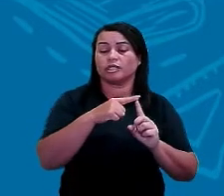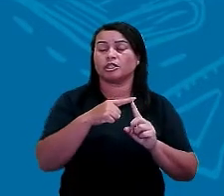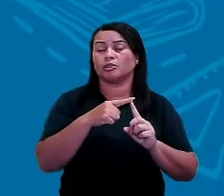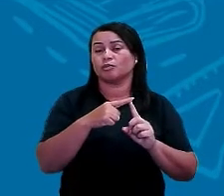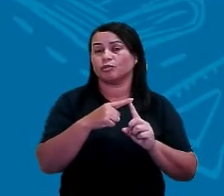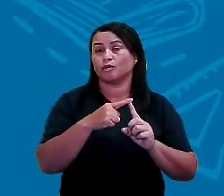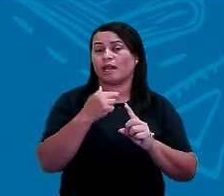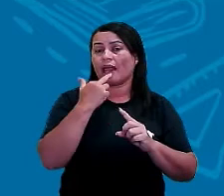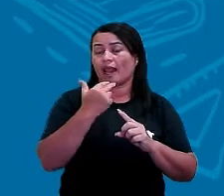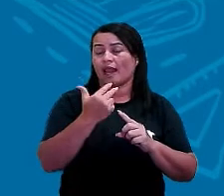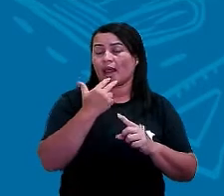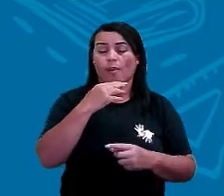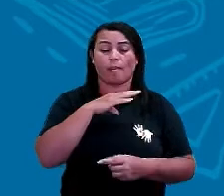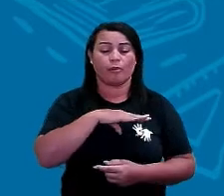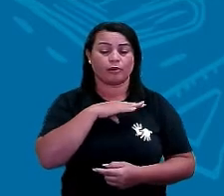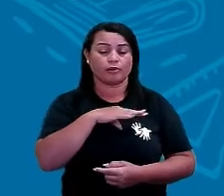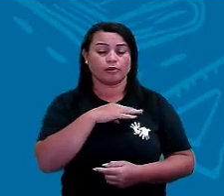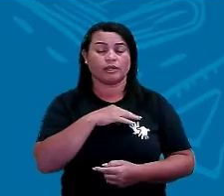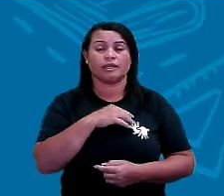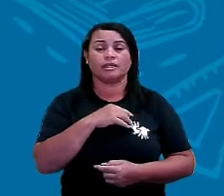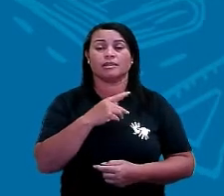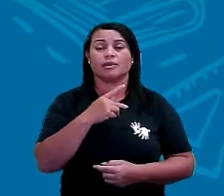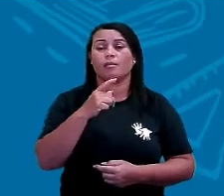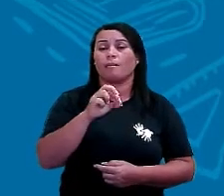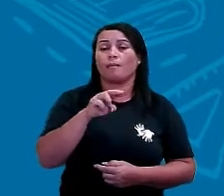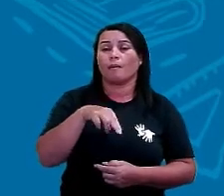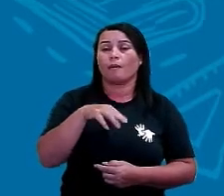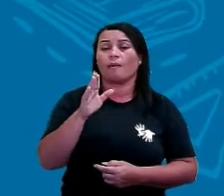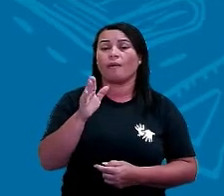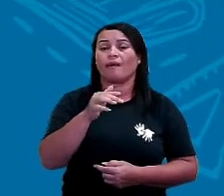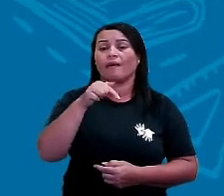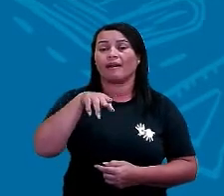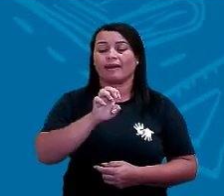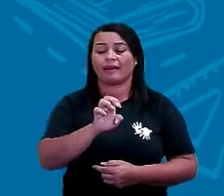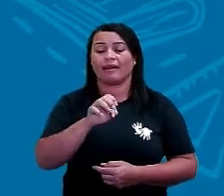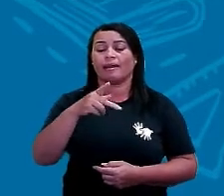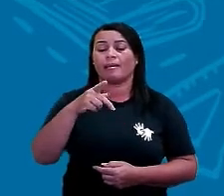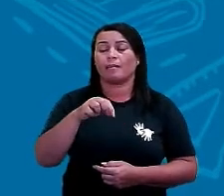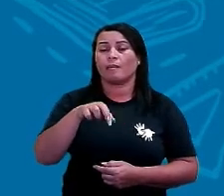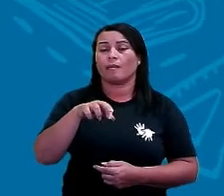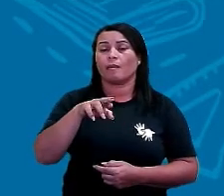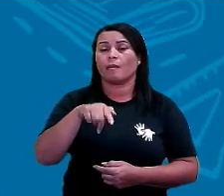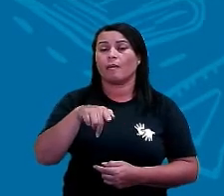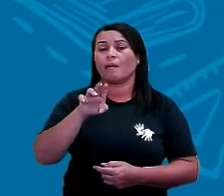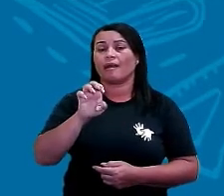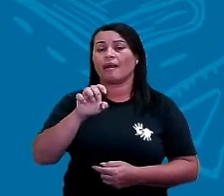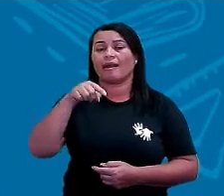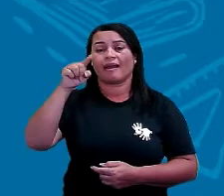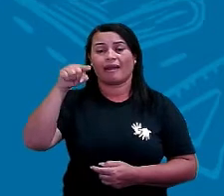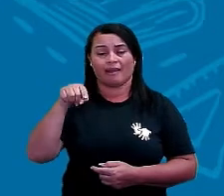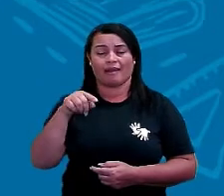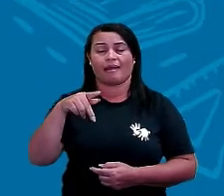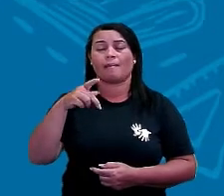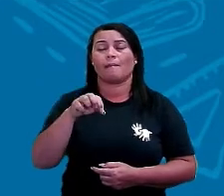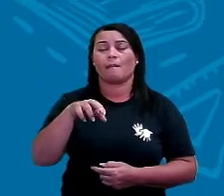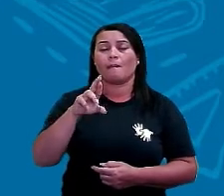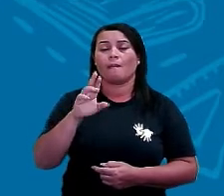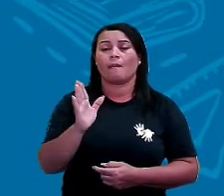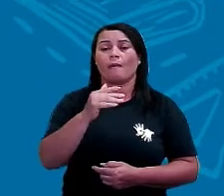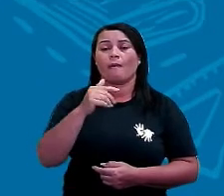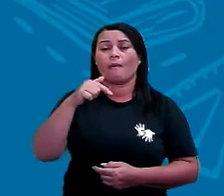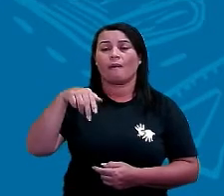língua portuguesa. É o separado, sem acento, separado com acento,